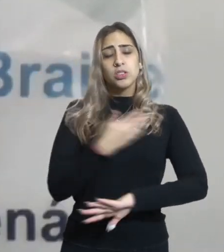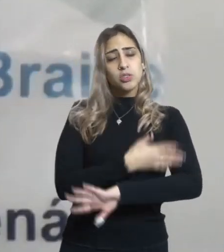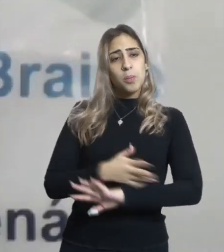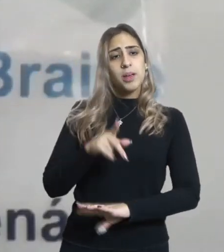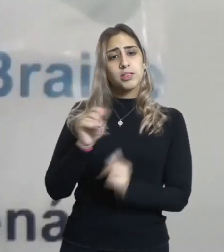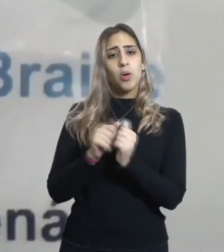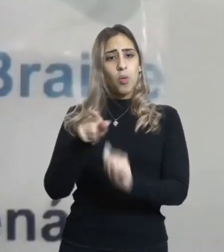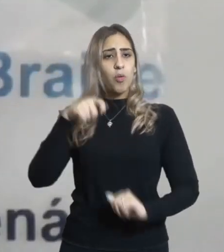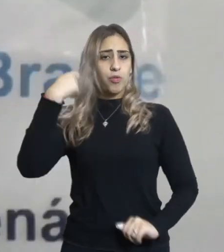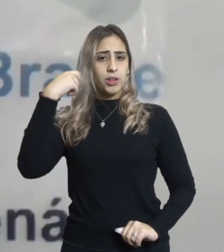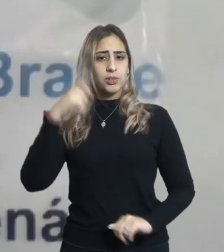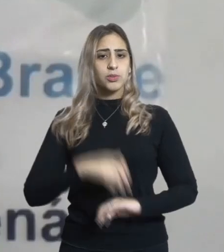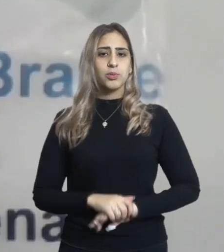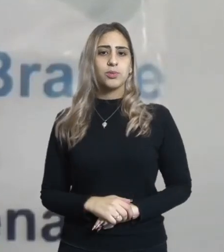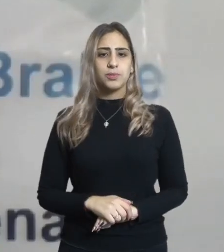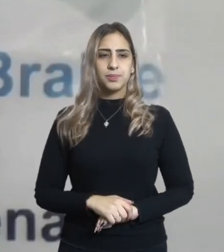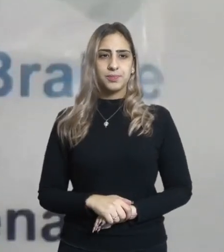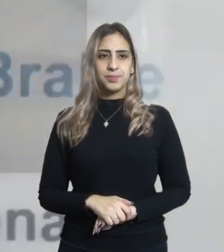ele.